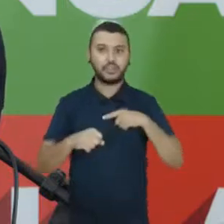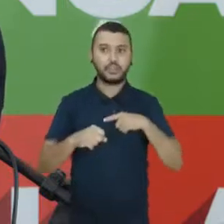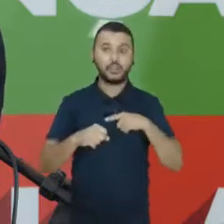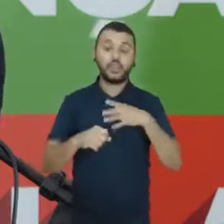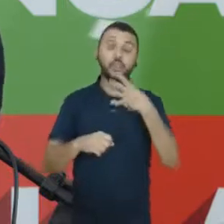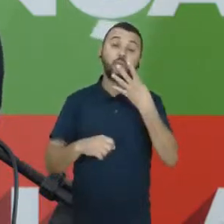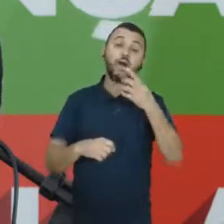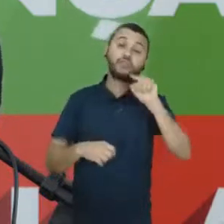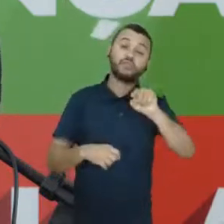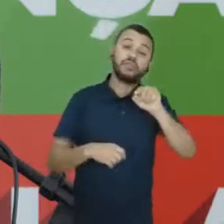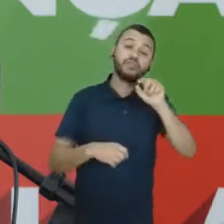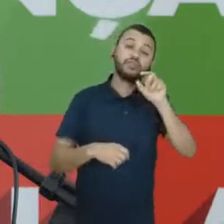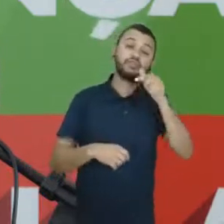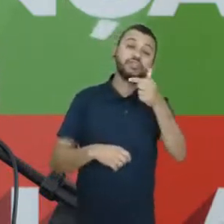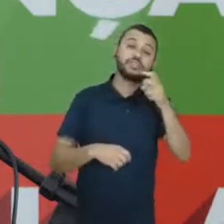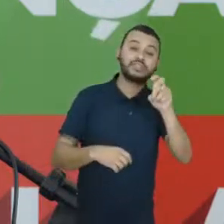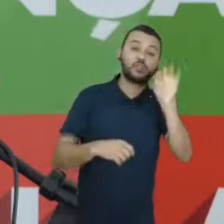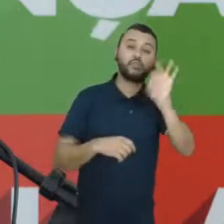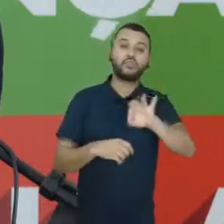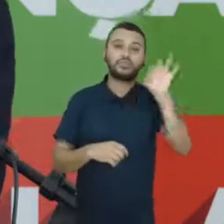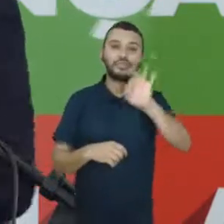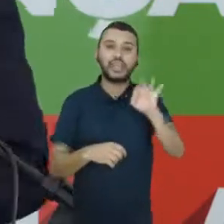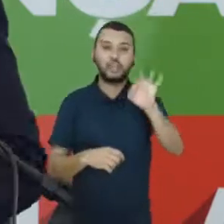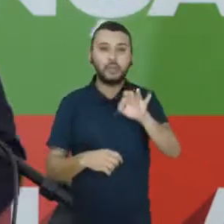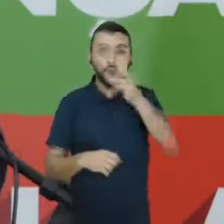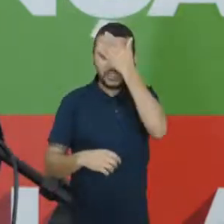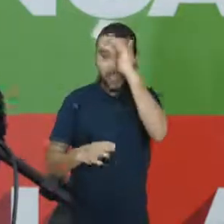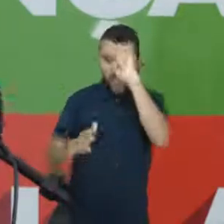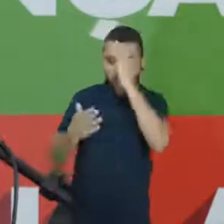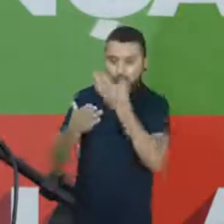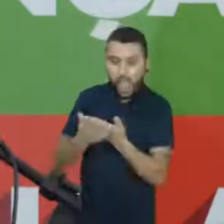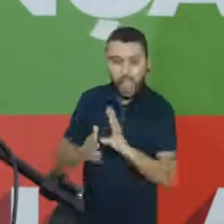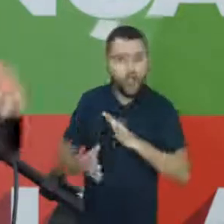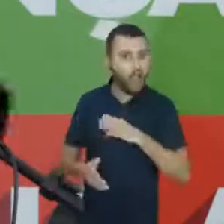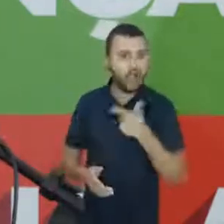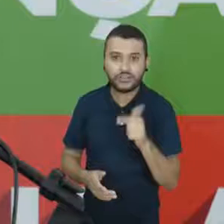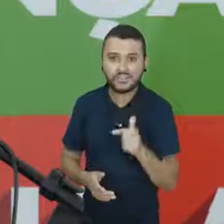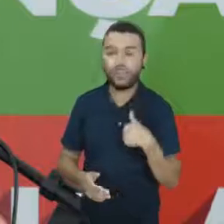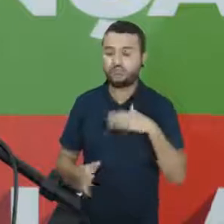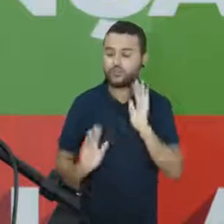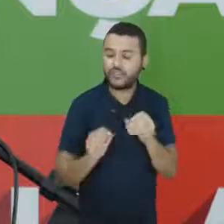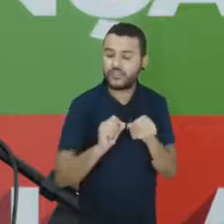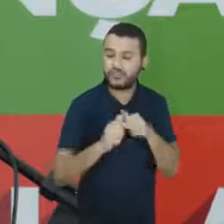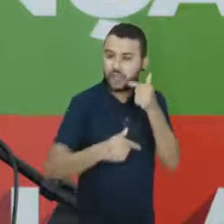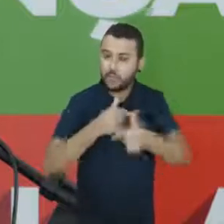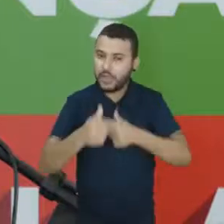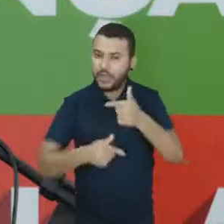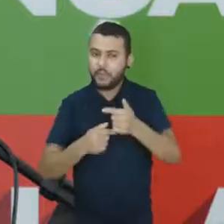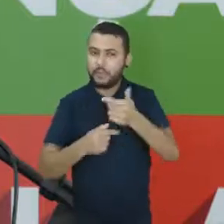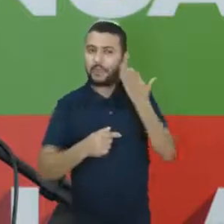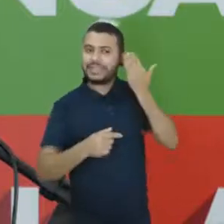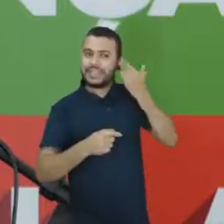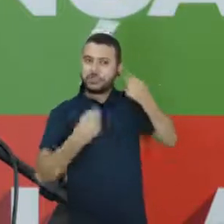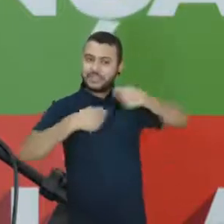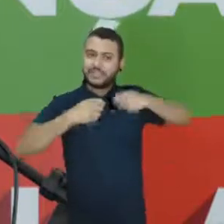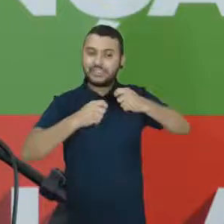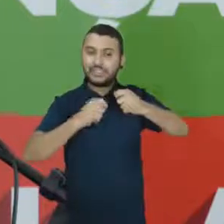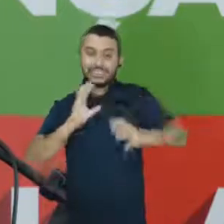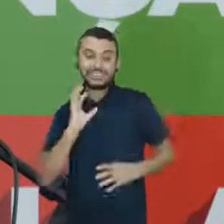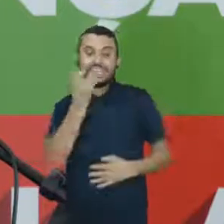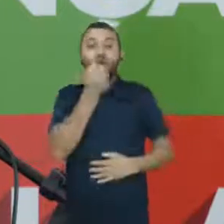4,25%, coisa que jamais alguém teria coragem de fazer, e eu fiz, porque naquele instante era preciso salvar a economia.